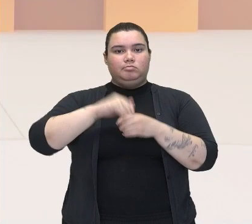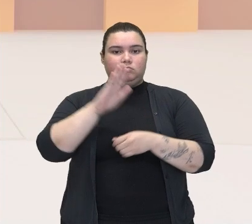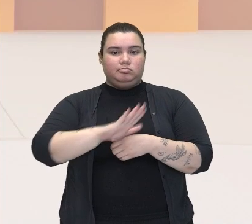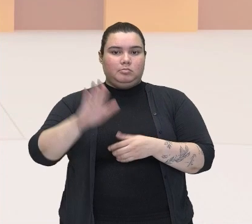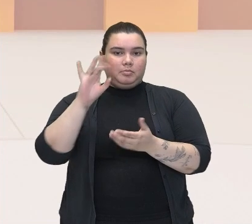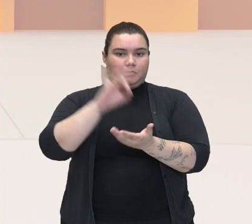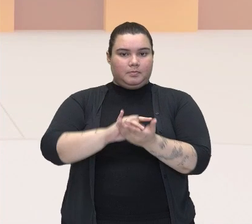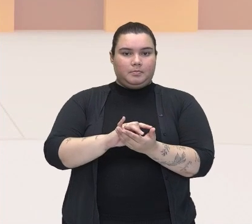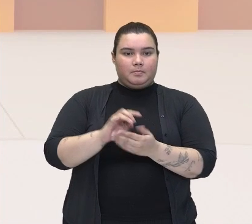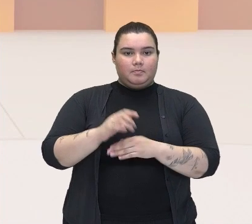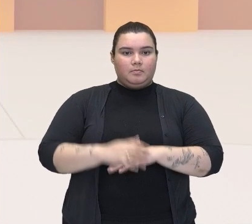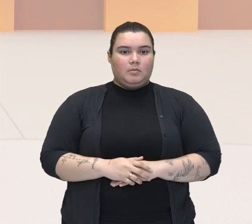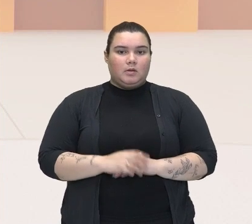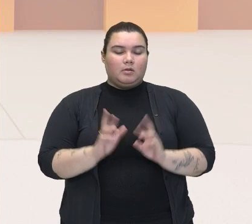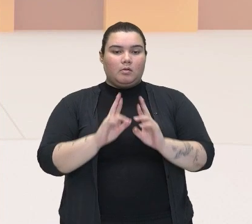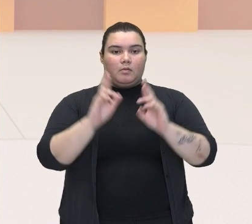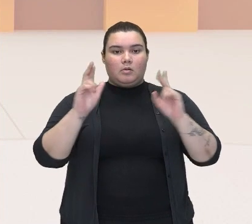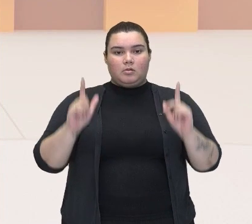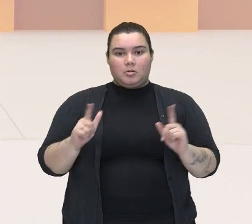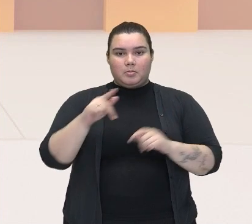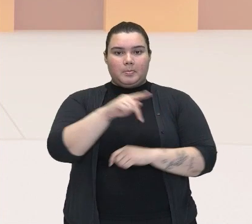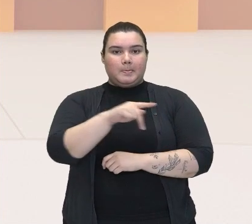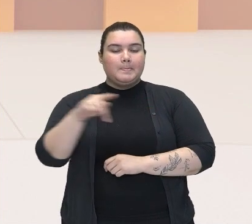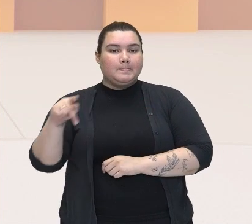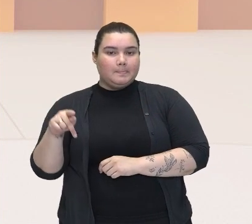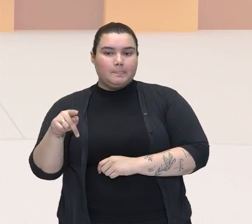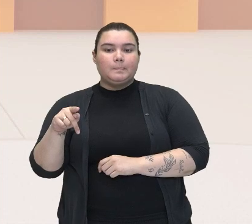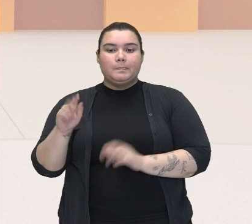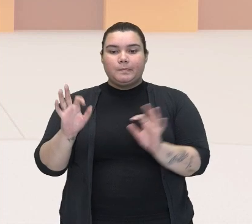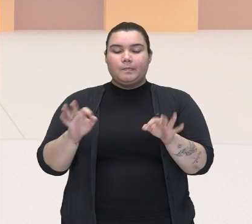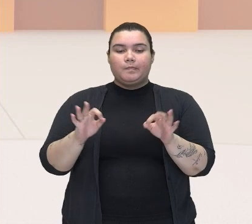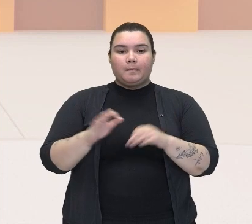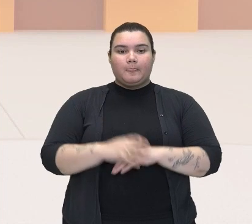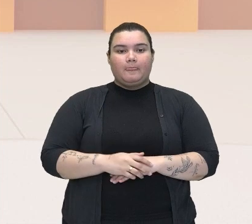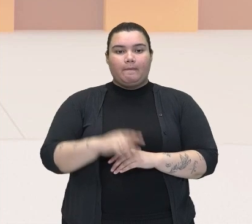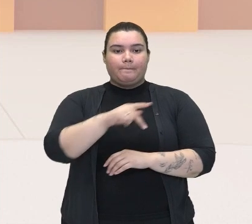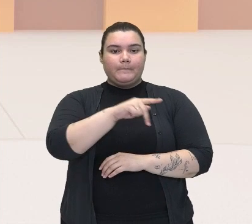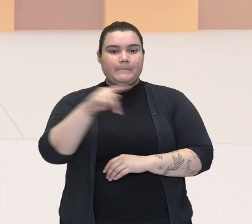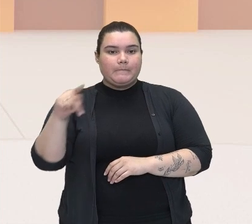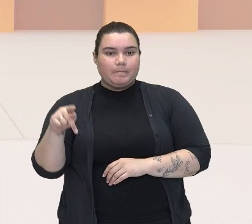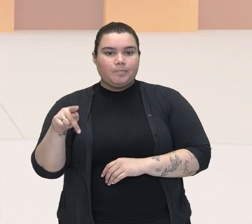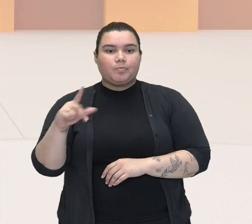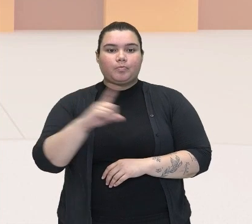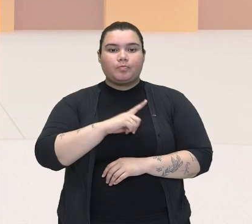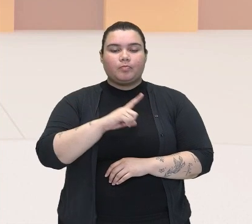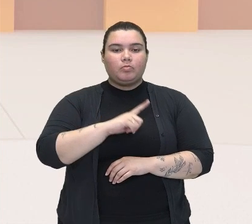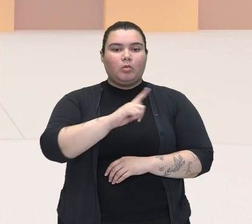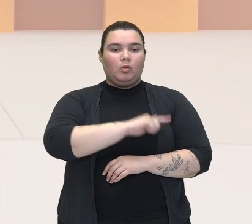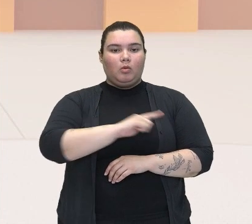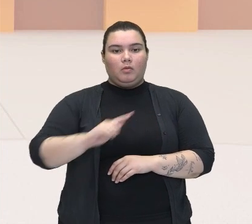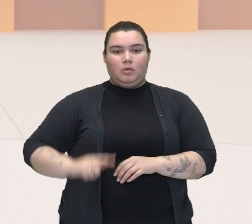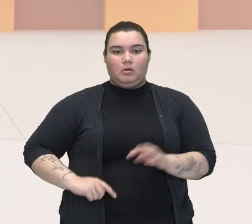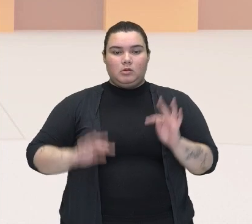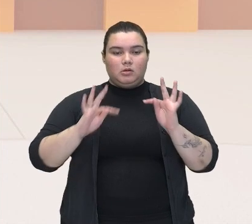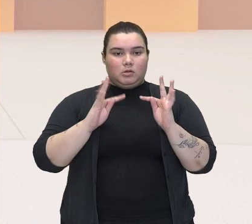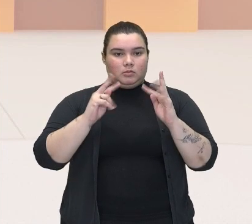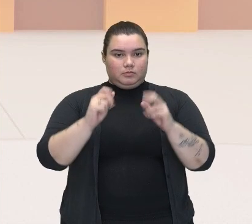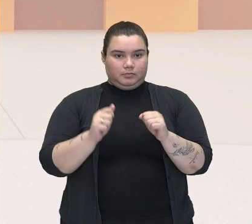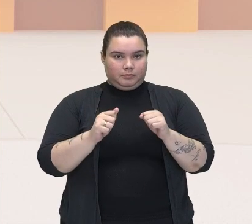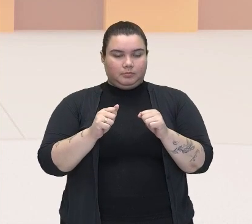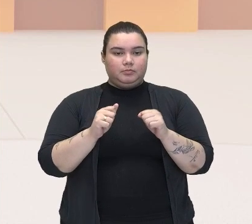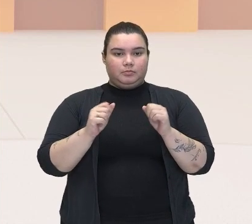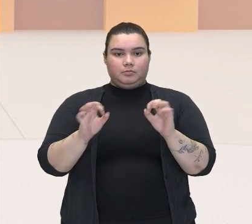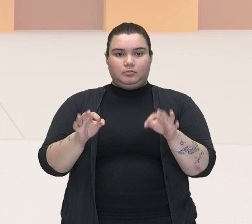parlamento. Diferentemente do presidencialismo, que o presidente governa e ele governa